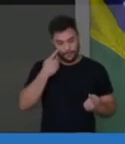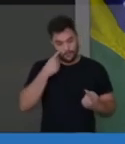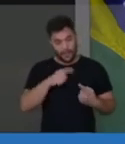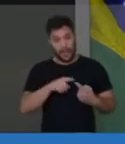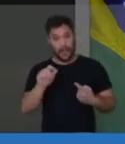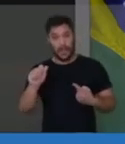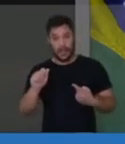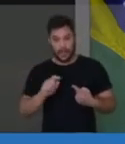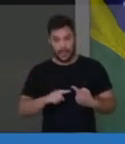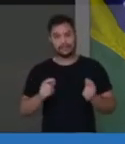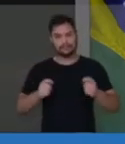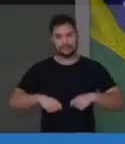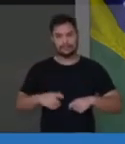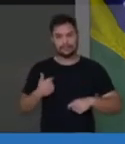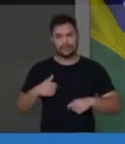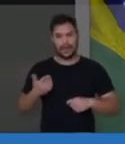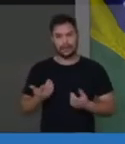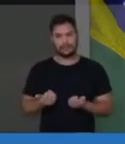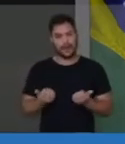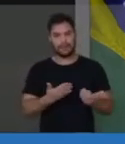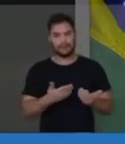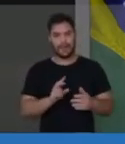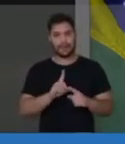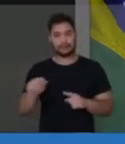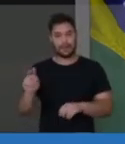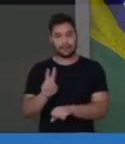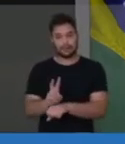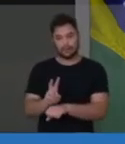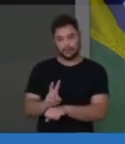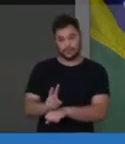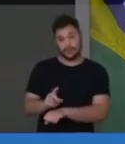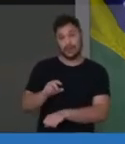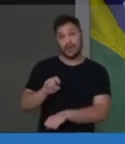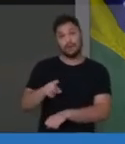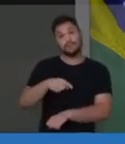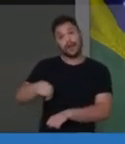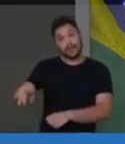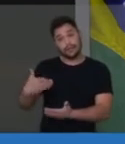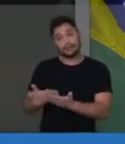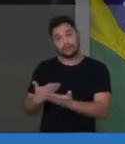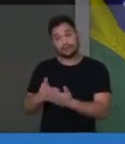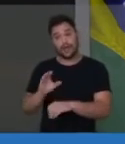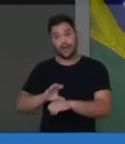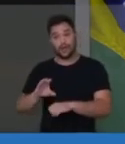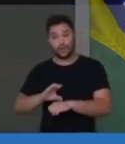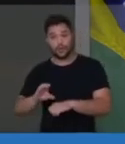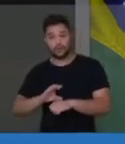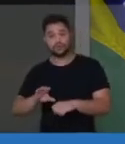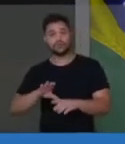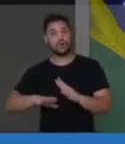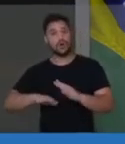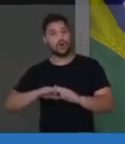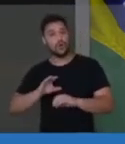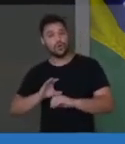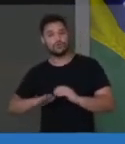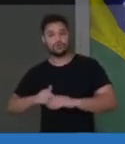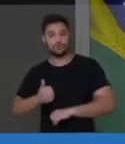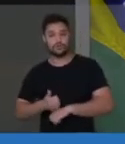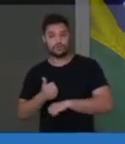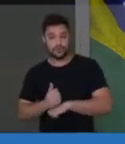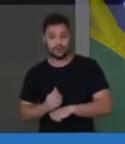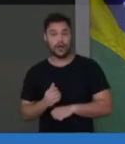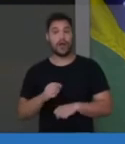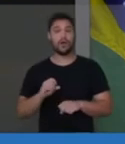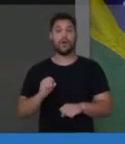a possibilidade de concessão de saída temporária para frequência a curso supletivo profissionalizante, bem como